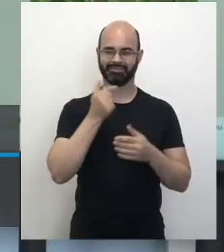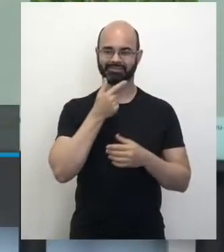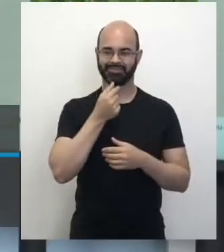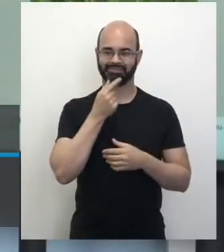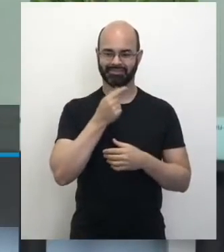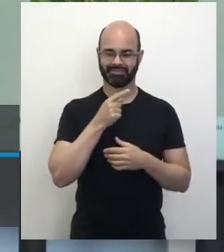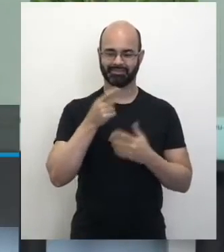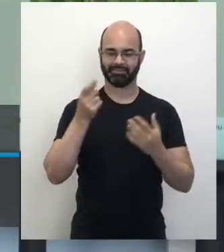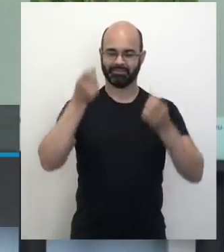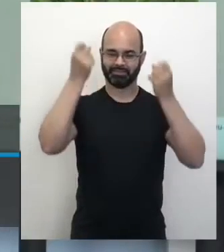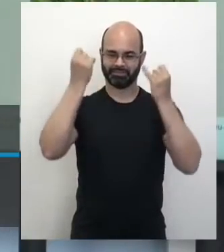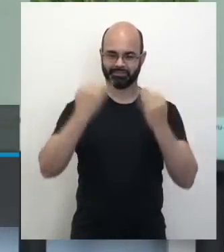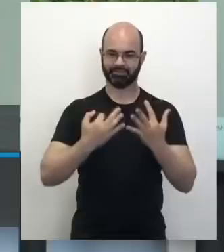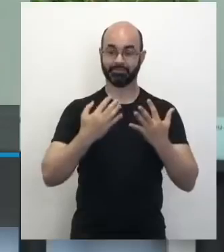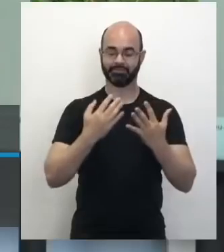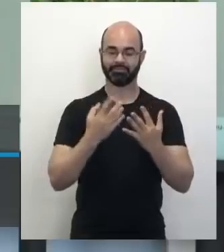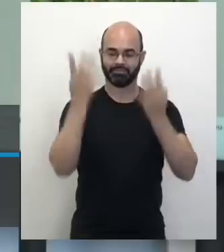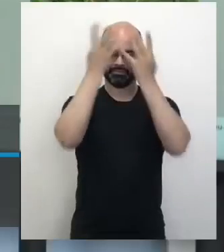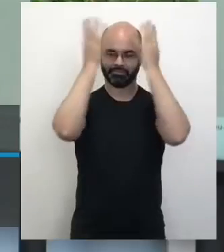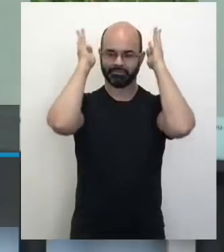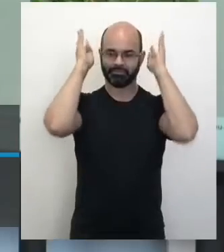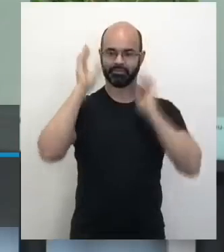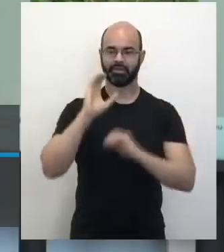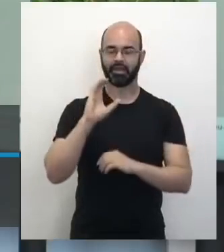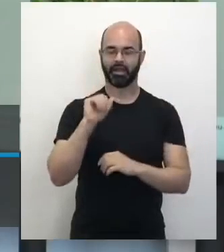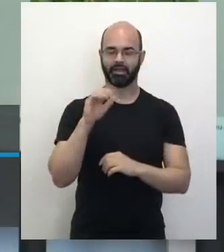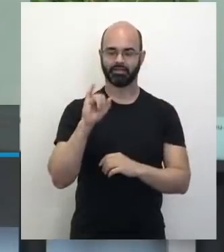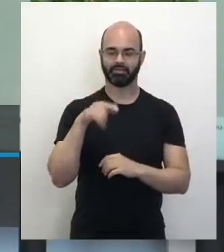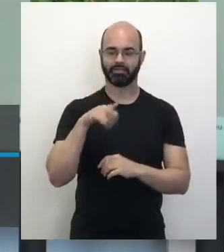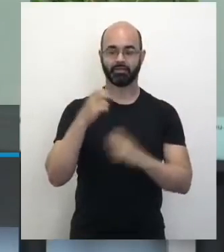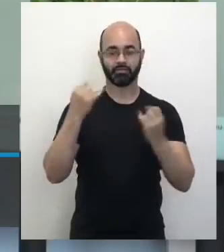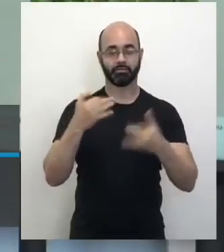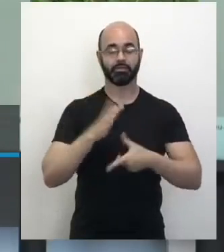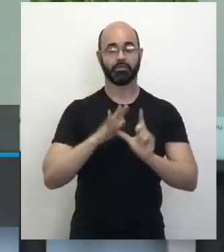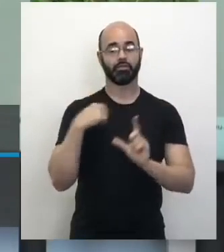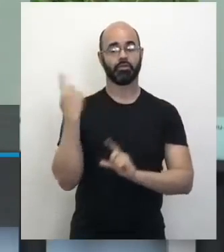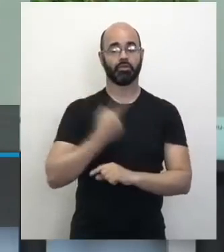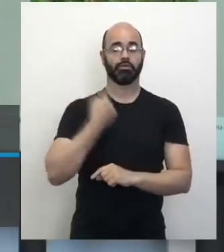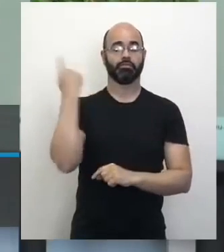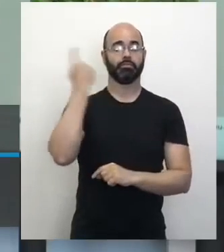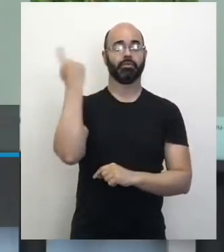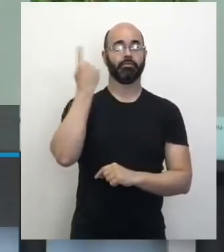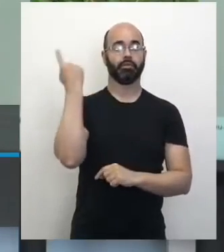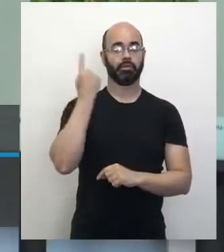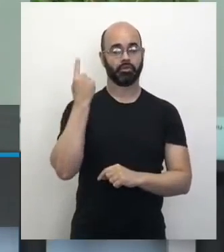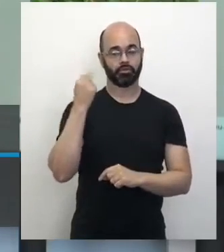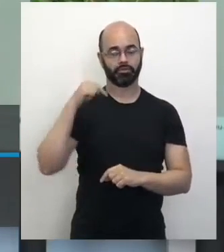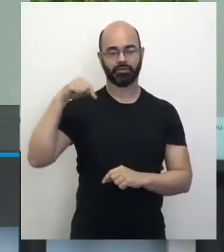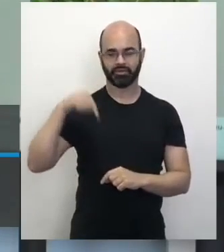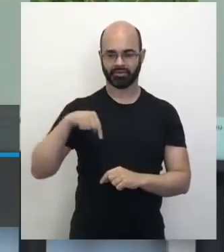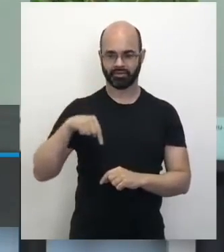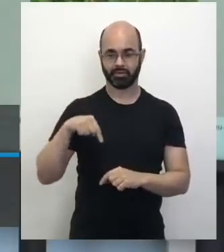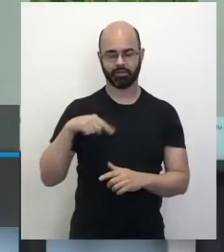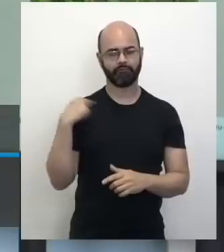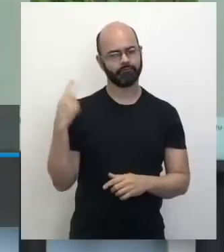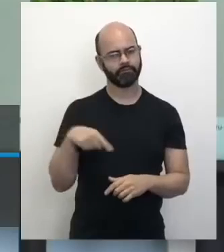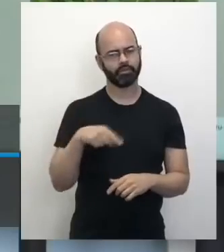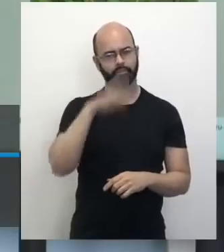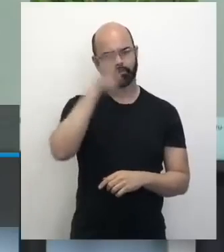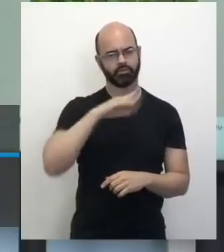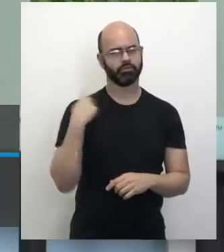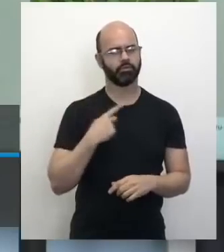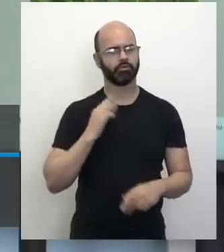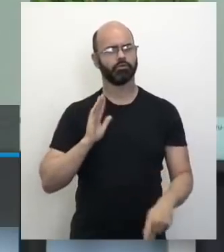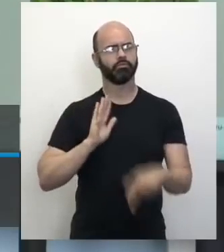essa terra, nós estávamos aqui antes. Então as terras aqui no Brasil, na verdade, são deles inicialmente.